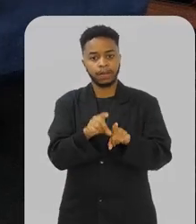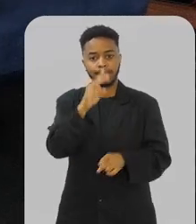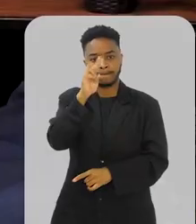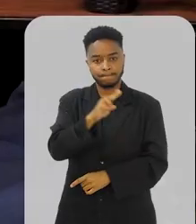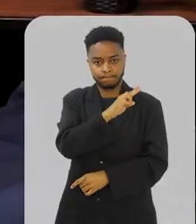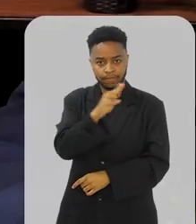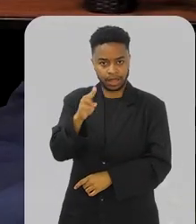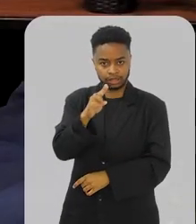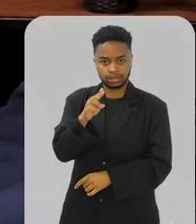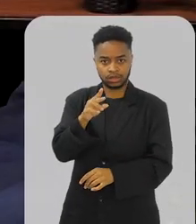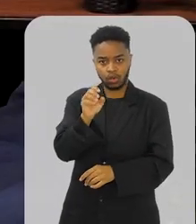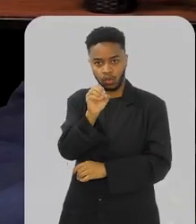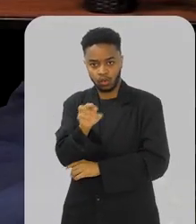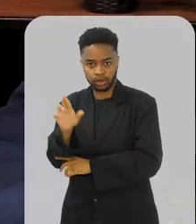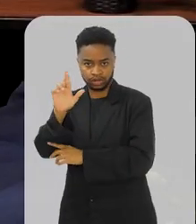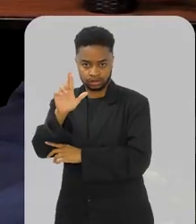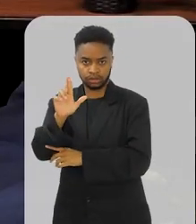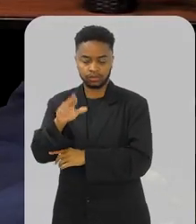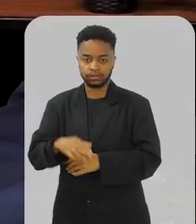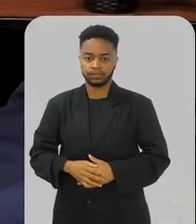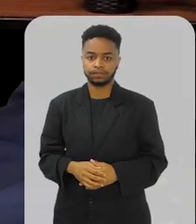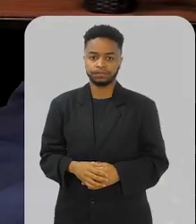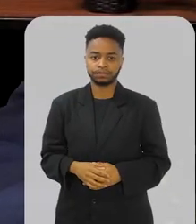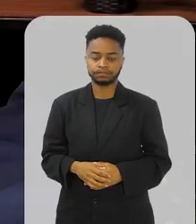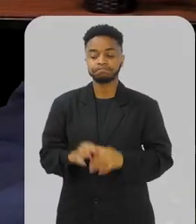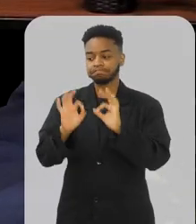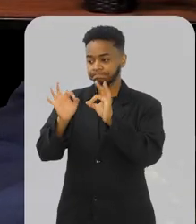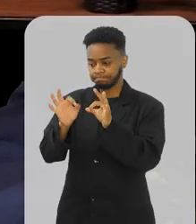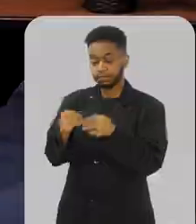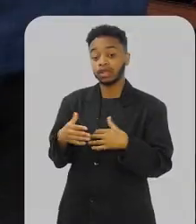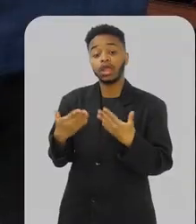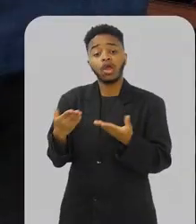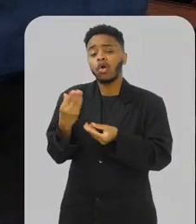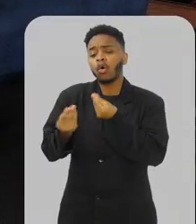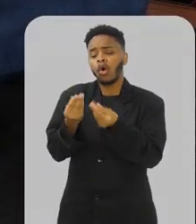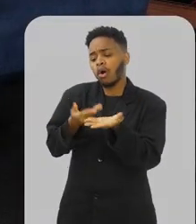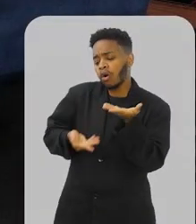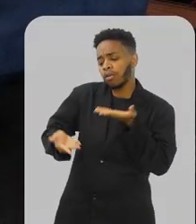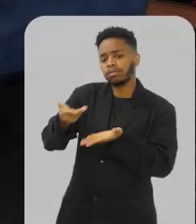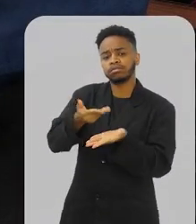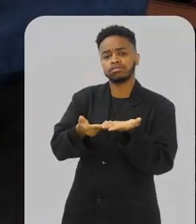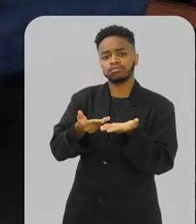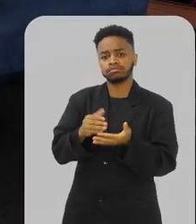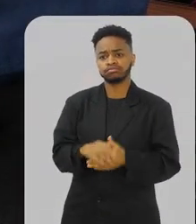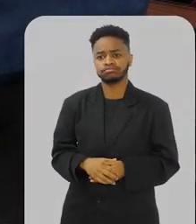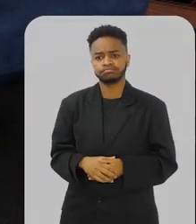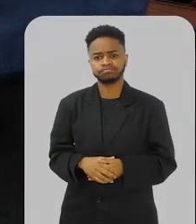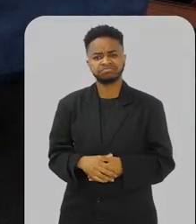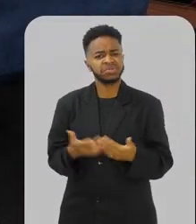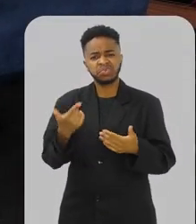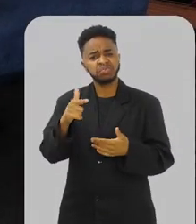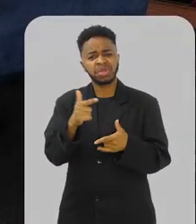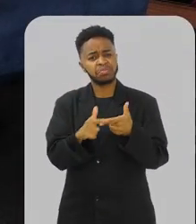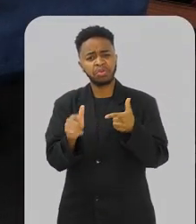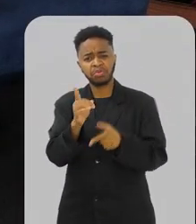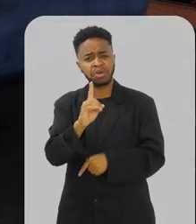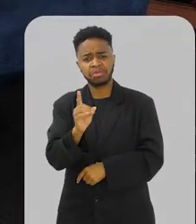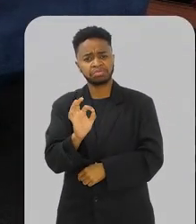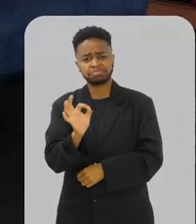padre oriental. Um padre oriental. Perfeito. Como é a convivência? Sem